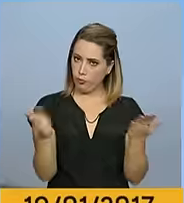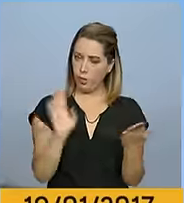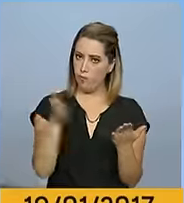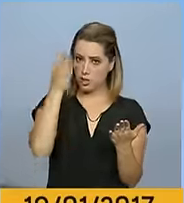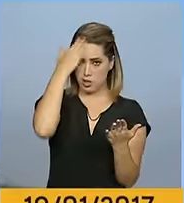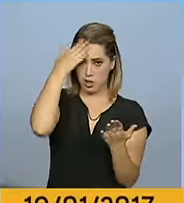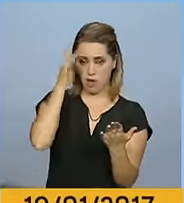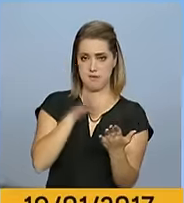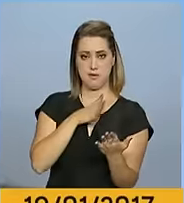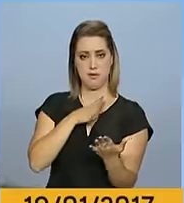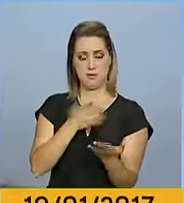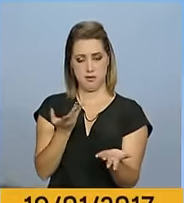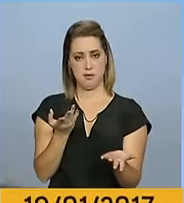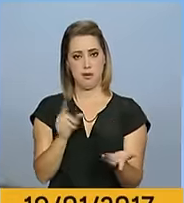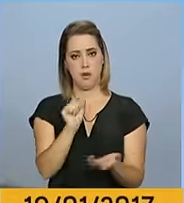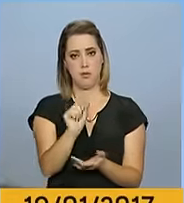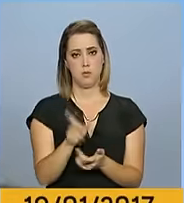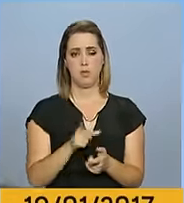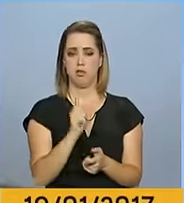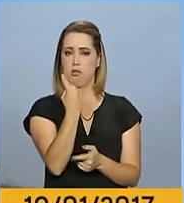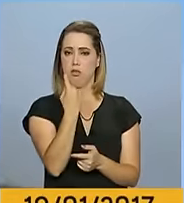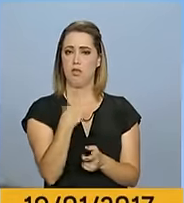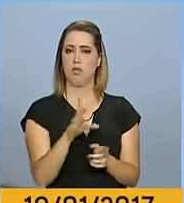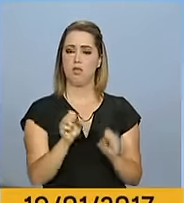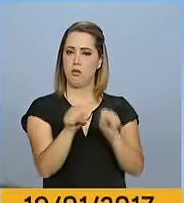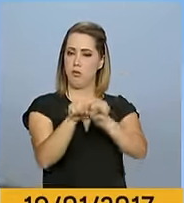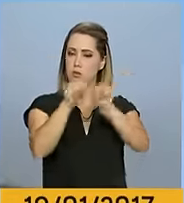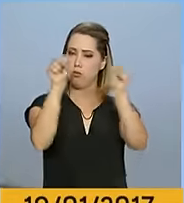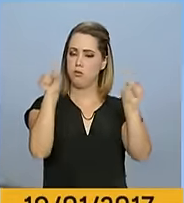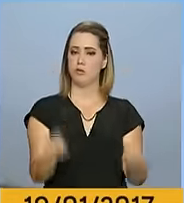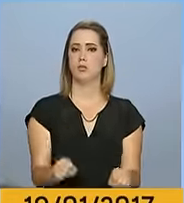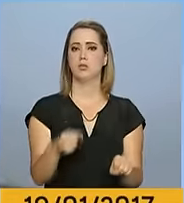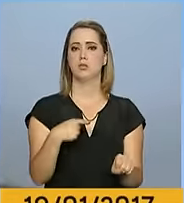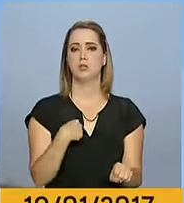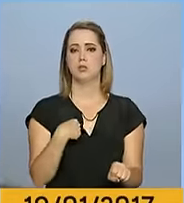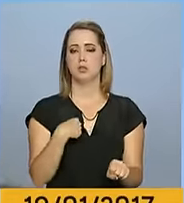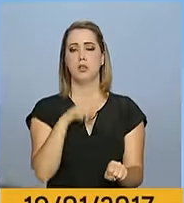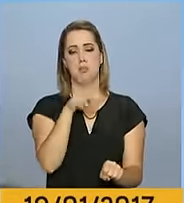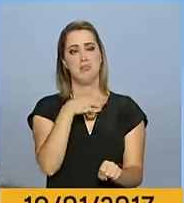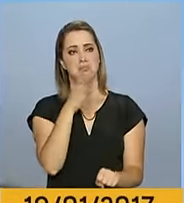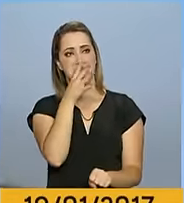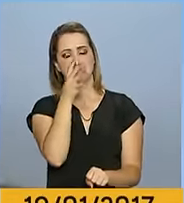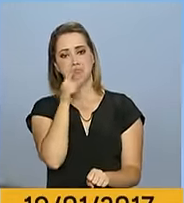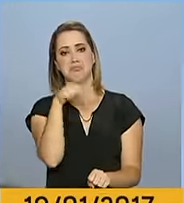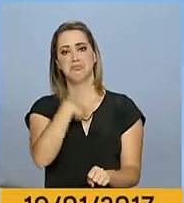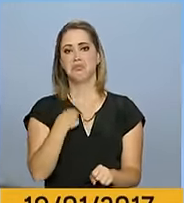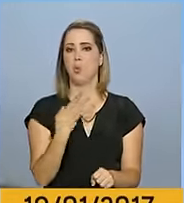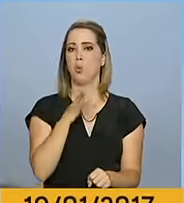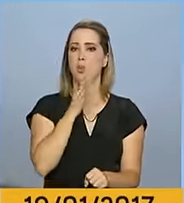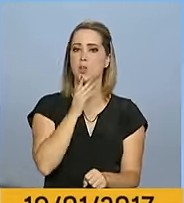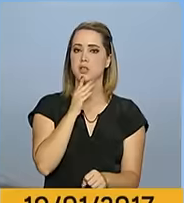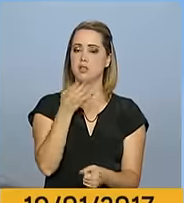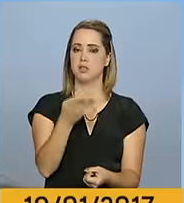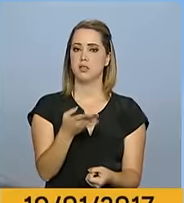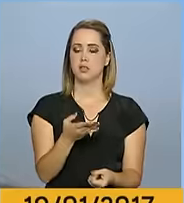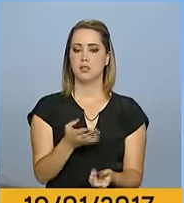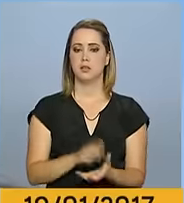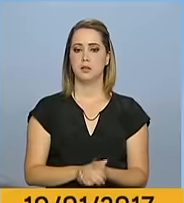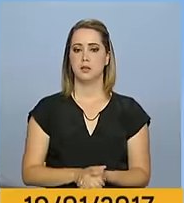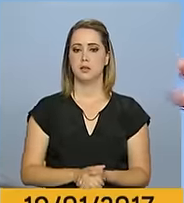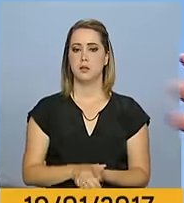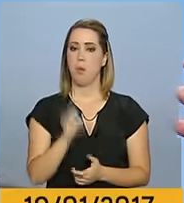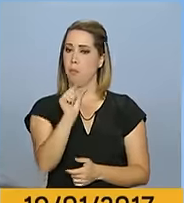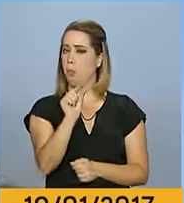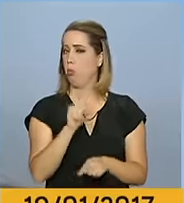um sistema pelo qual, interessante, eu digo isso porque eu próprio fiquei sabendo, doutor Calandra,